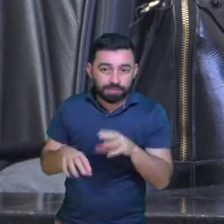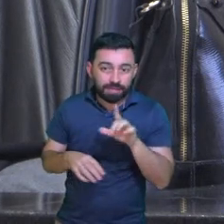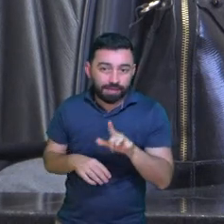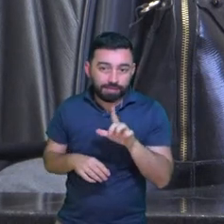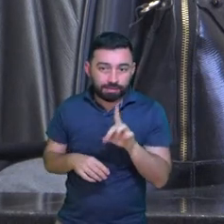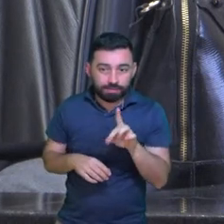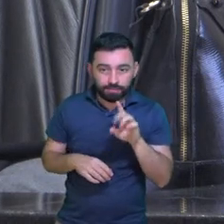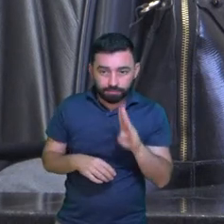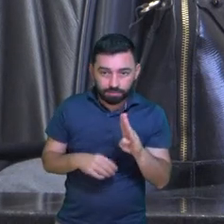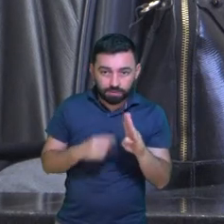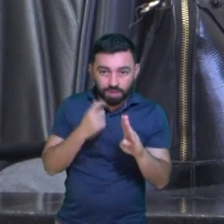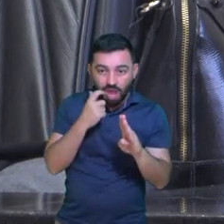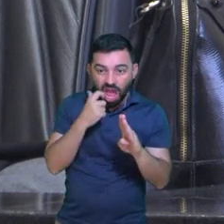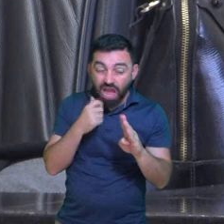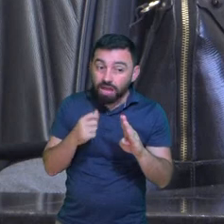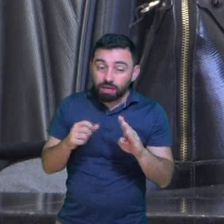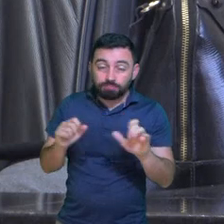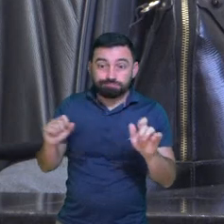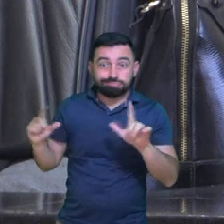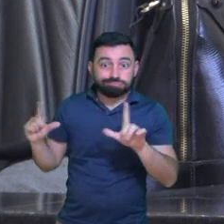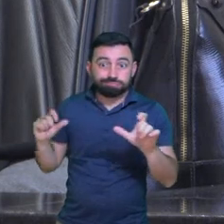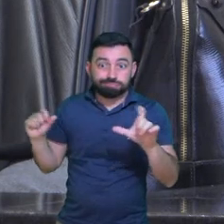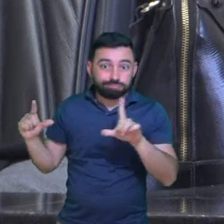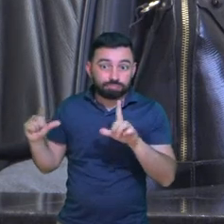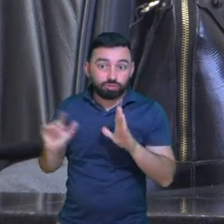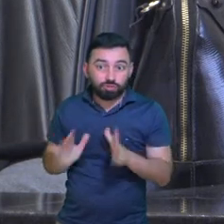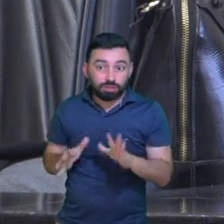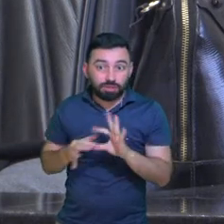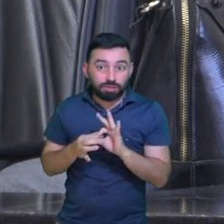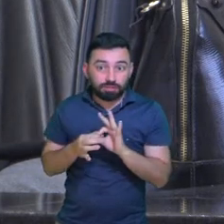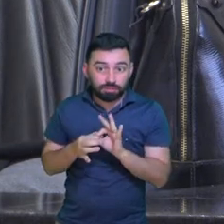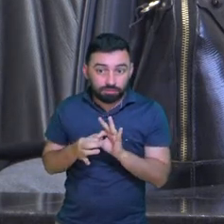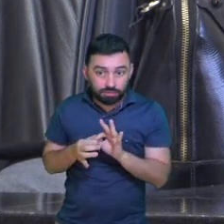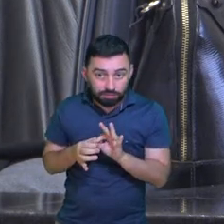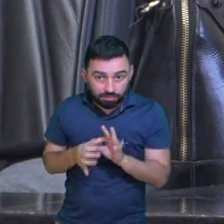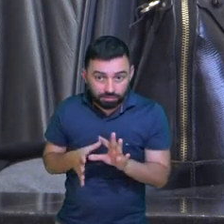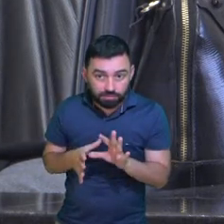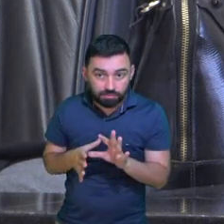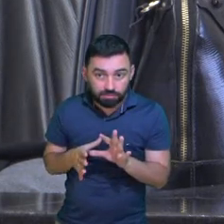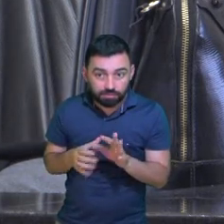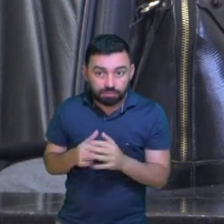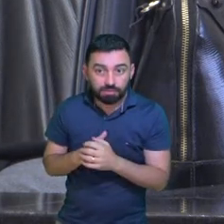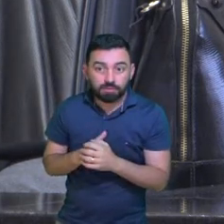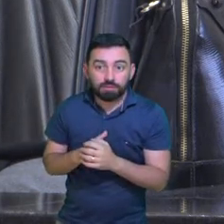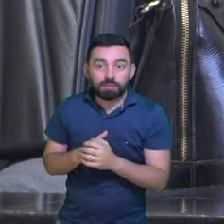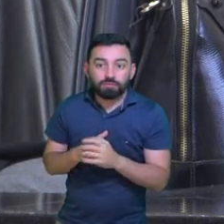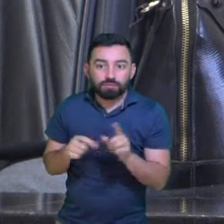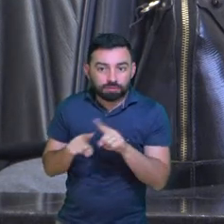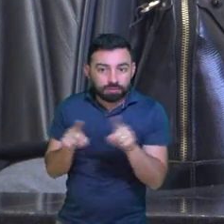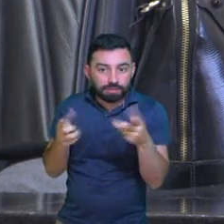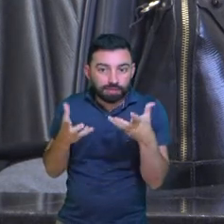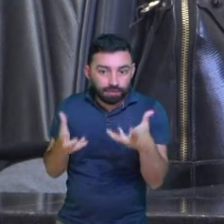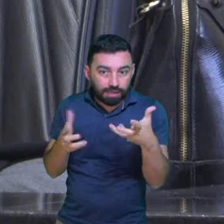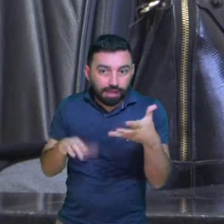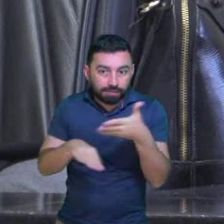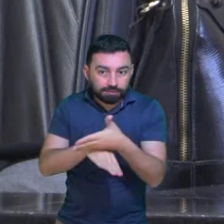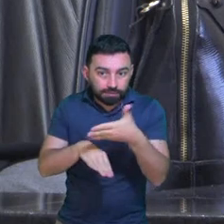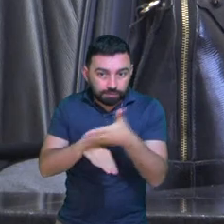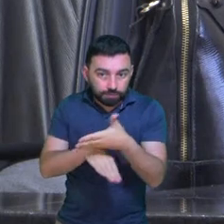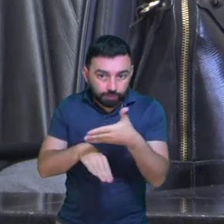esses slides estão à disposição de vocês no gabinete da deputada se vocês depois quiserem ter acesso tá à disposição de